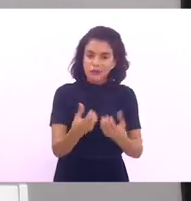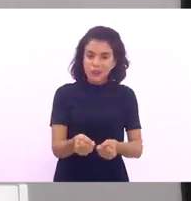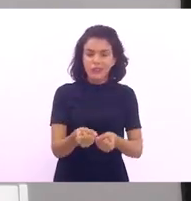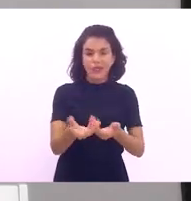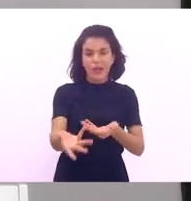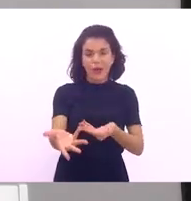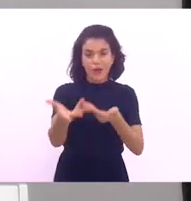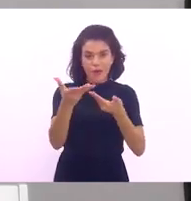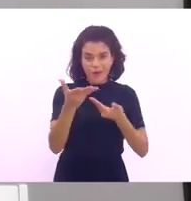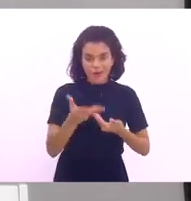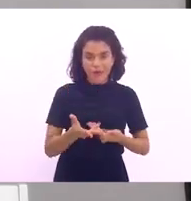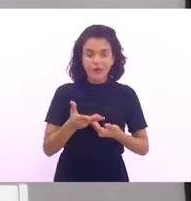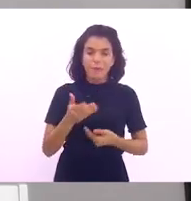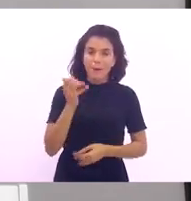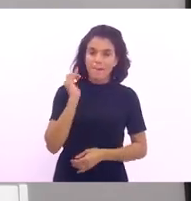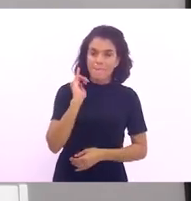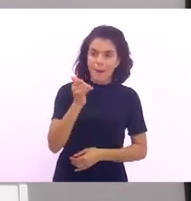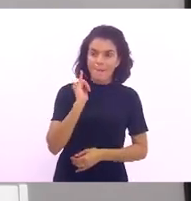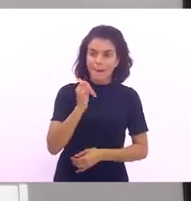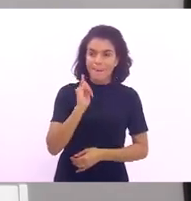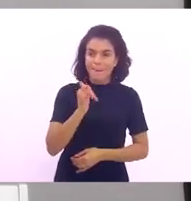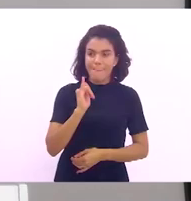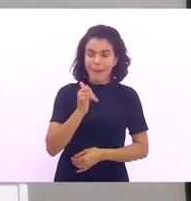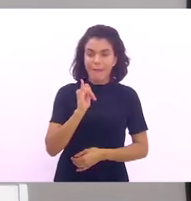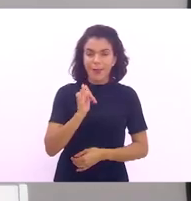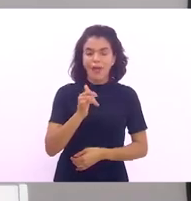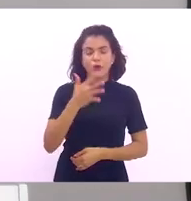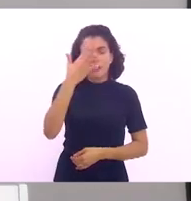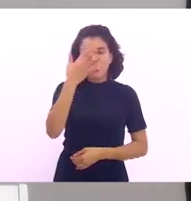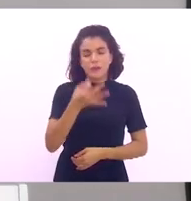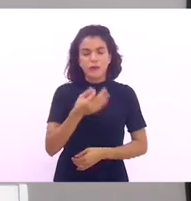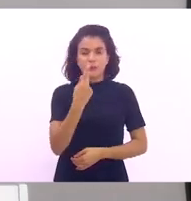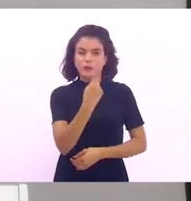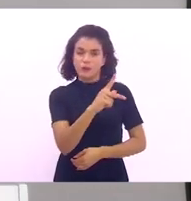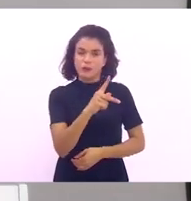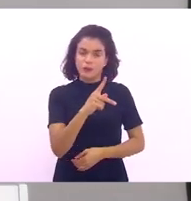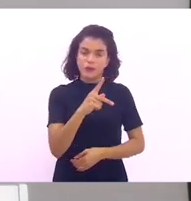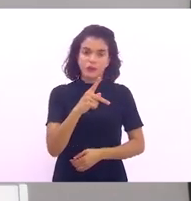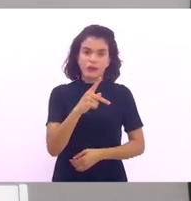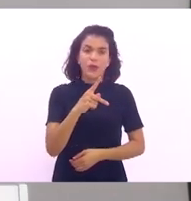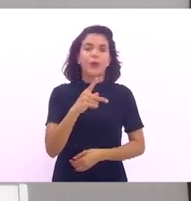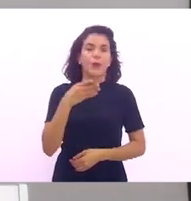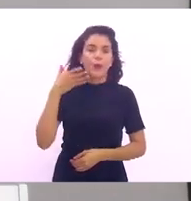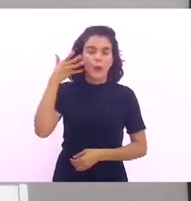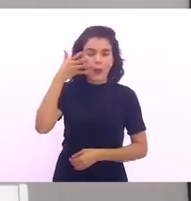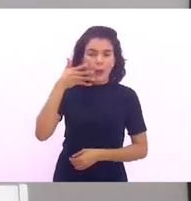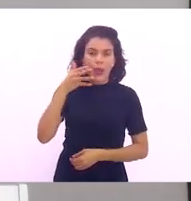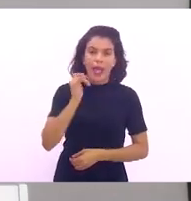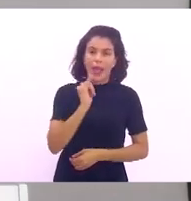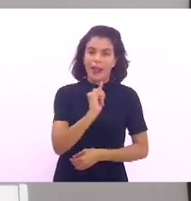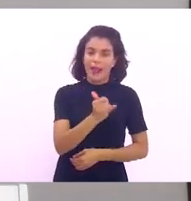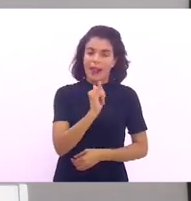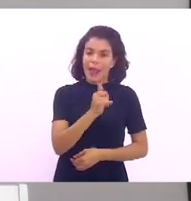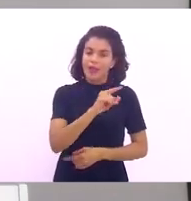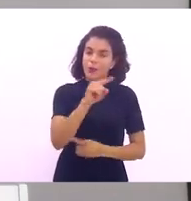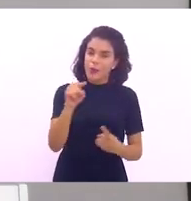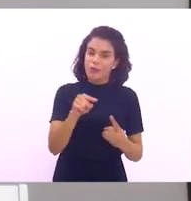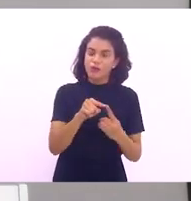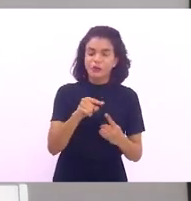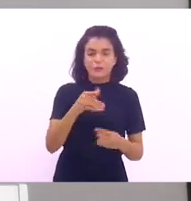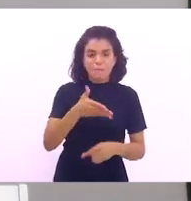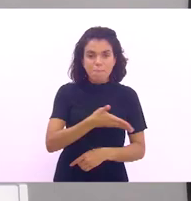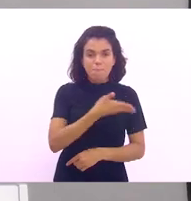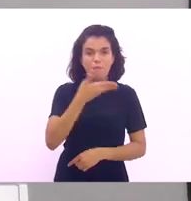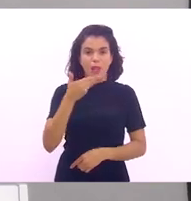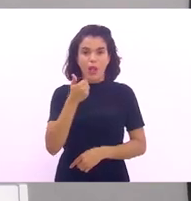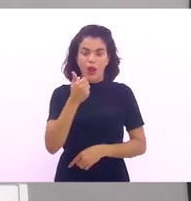fazendo esse relato que eu tenho certeza que o seu relato ele é para que a gente possa melhorar as condições de